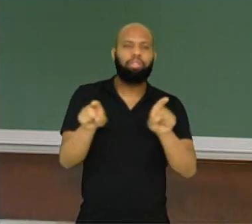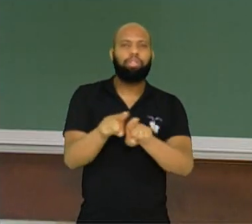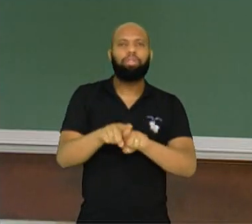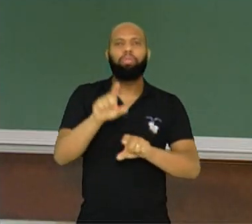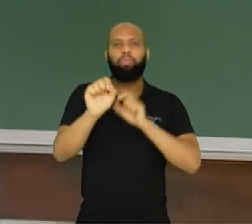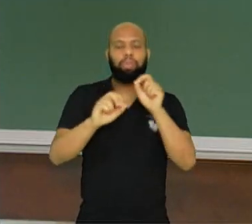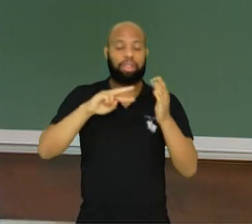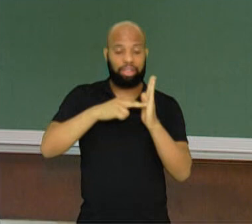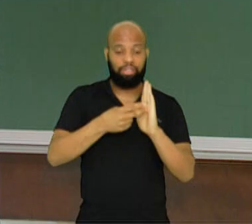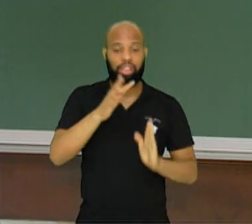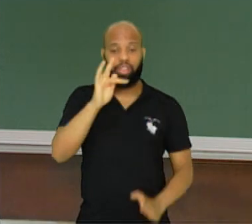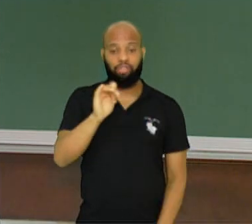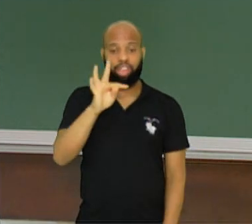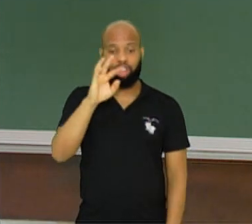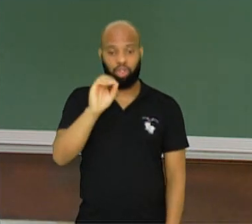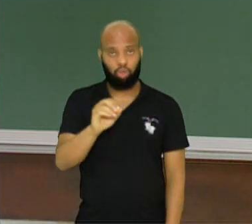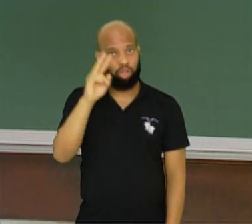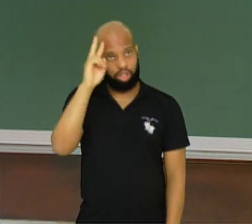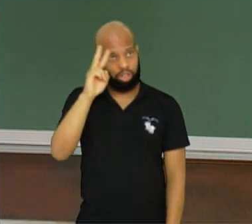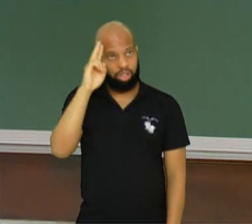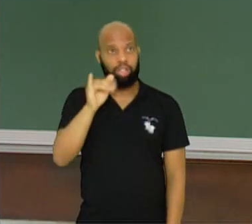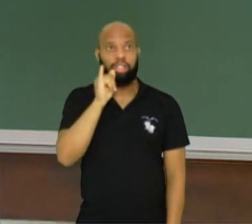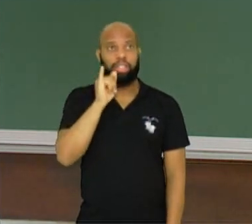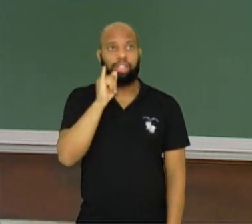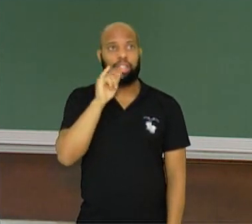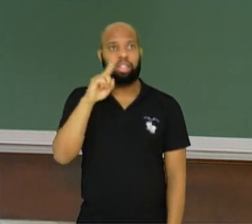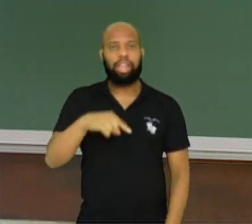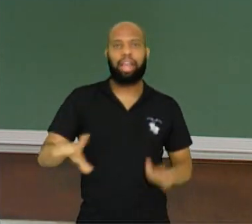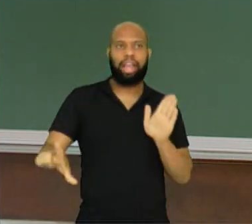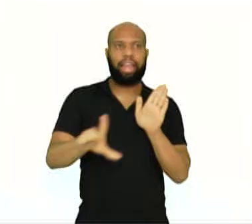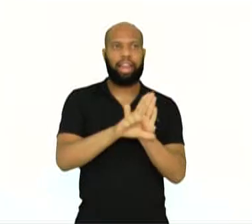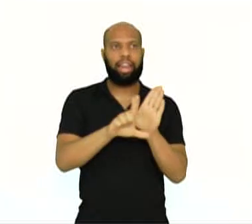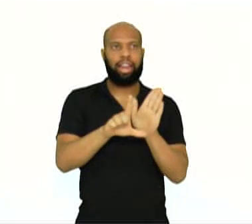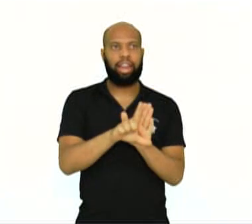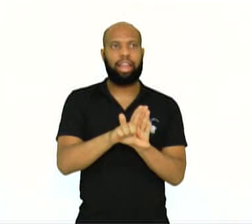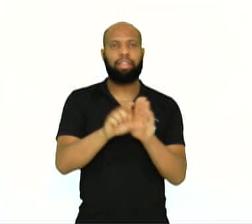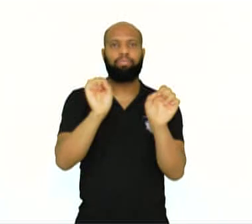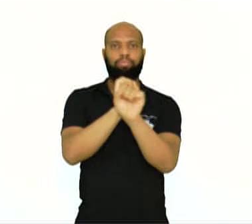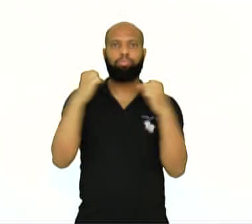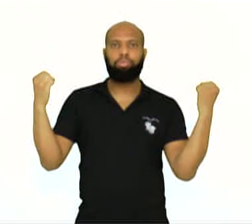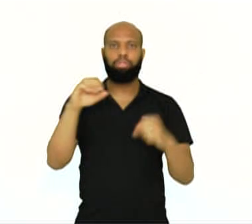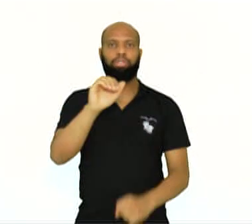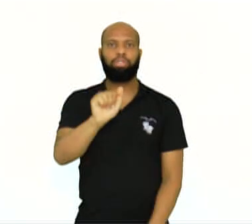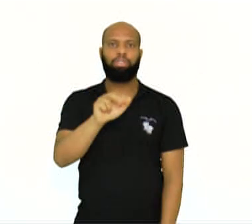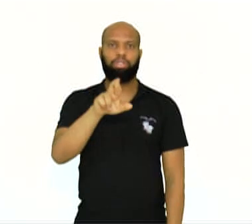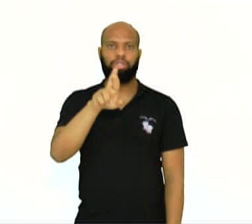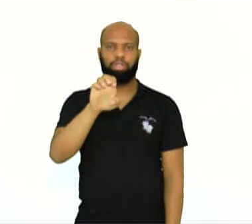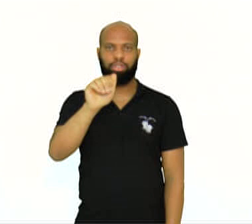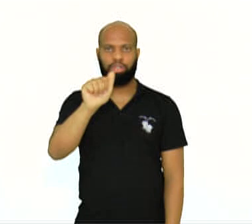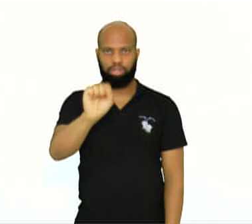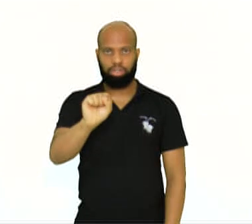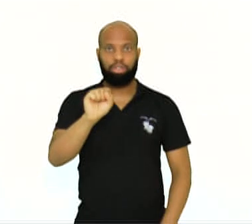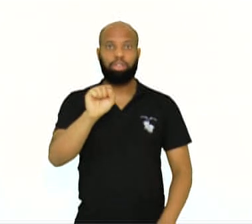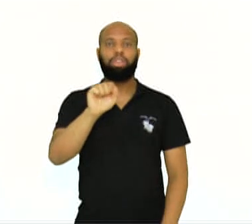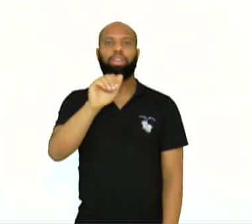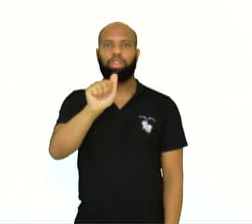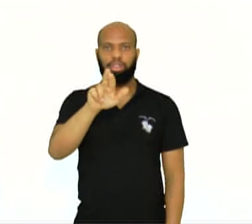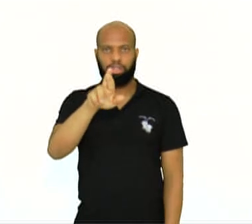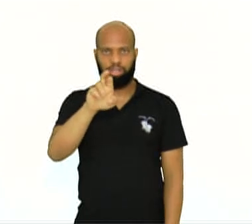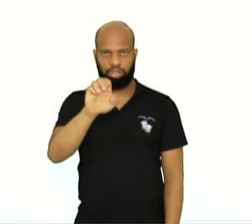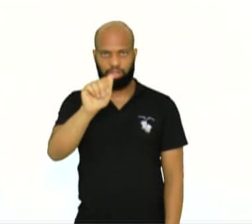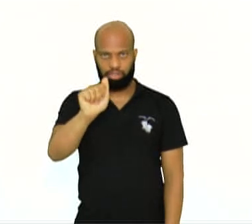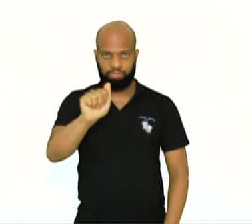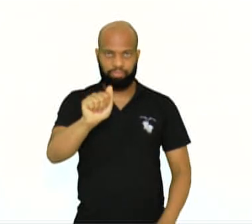é um fato histórico. Por exemplo, a Lei Áurea. A Lei Áurea, ela é um fato histórico. Por quê? Ela aconteceu em um